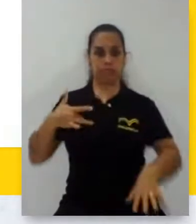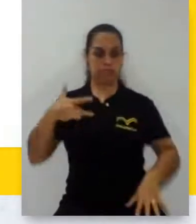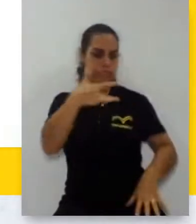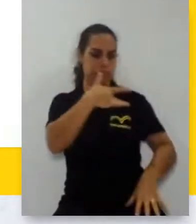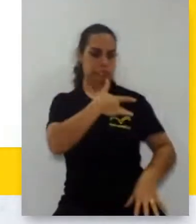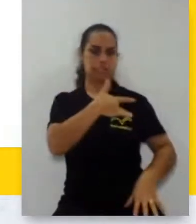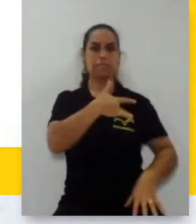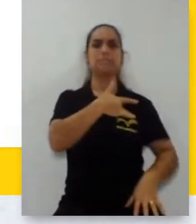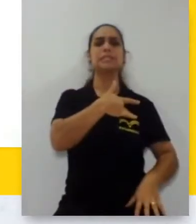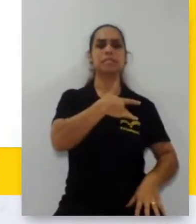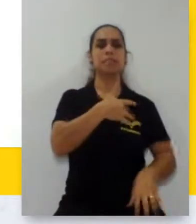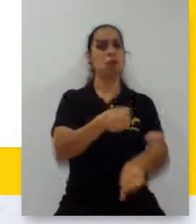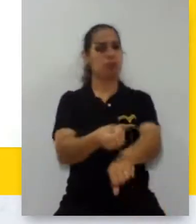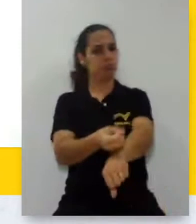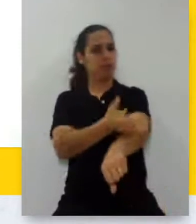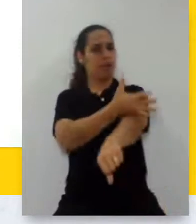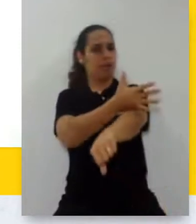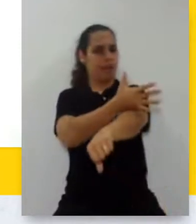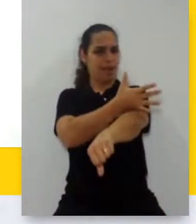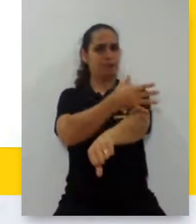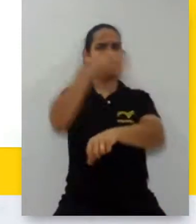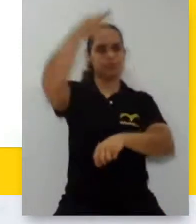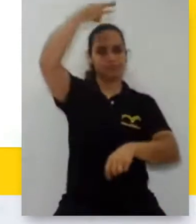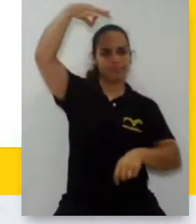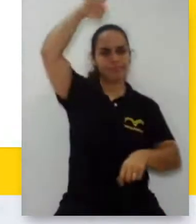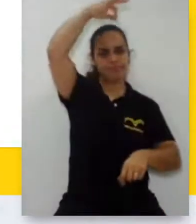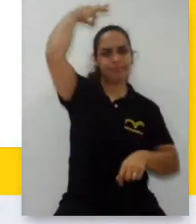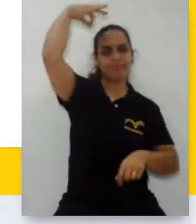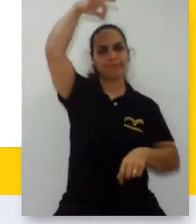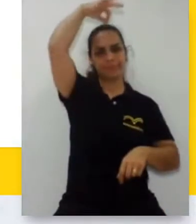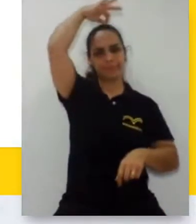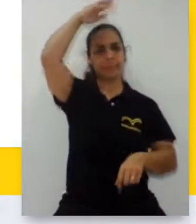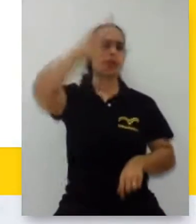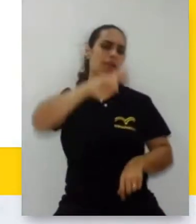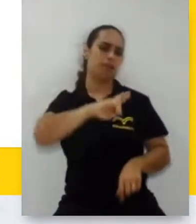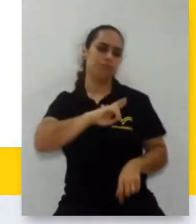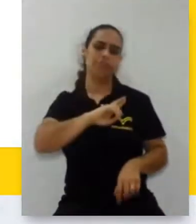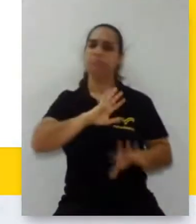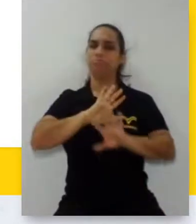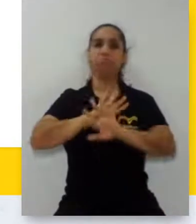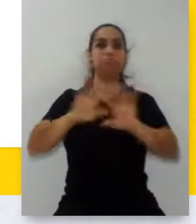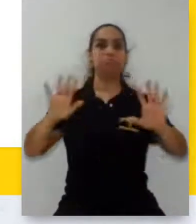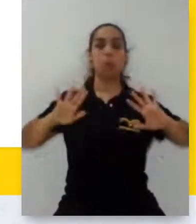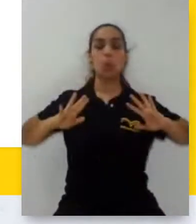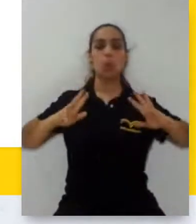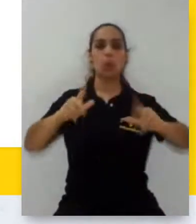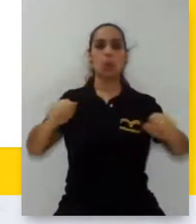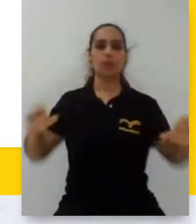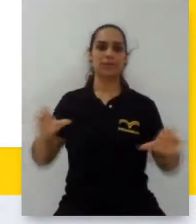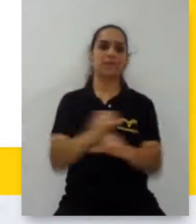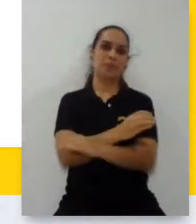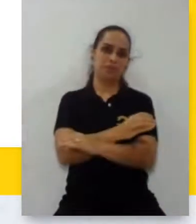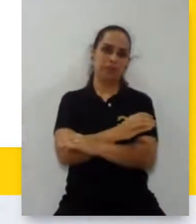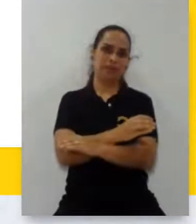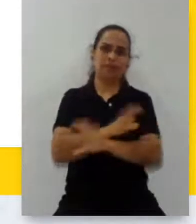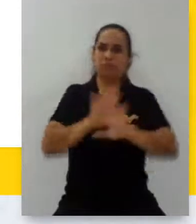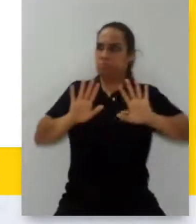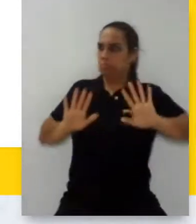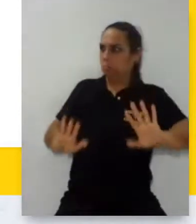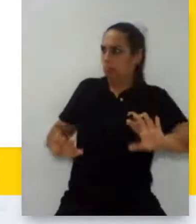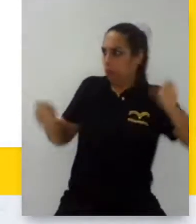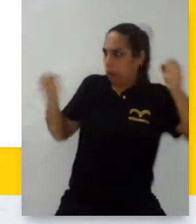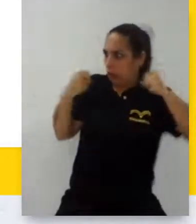espiritual, enfim. O que eu quero falar para vocês? O exercício físico melhora tudo isso? Faz isso? Realmente sim.